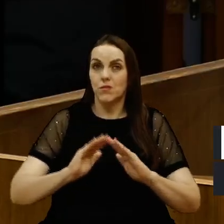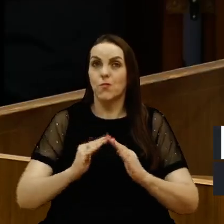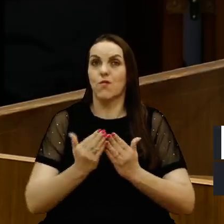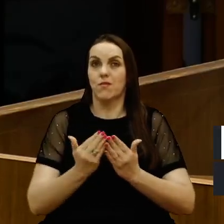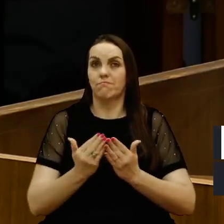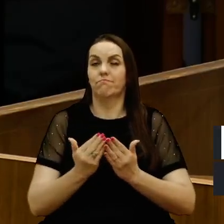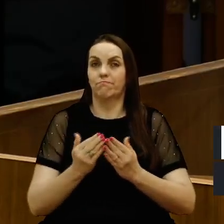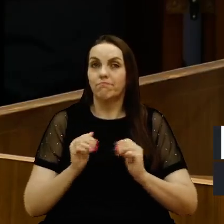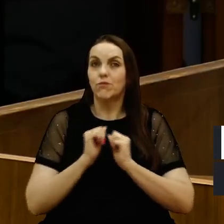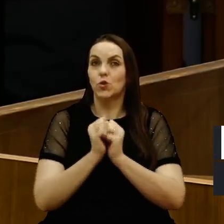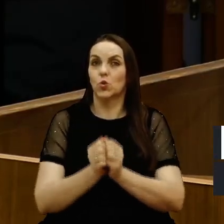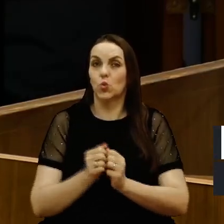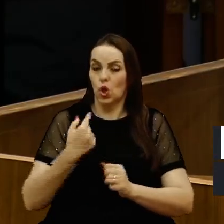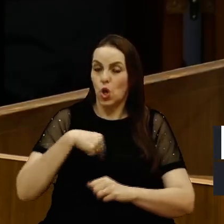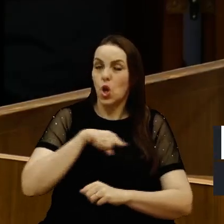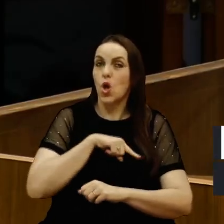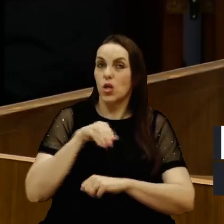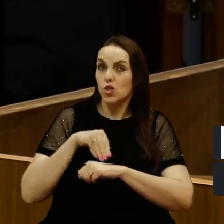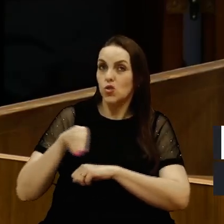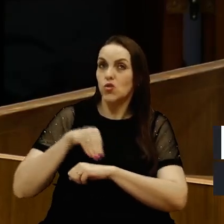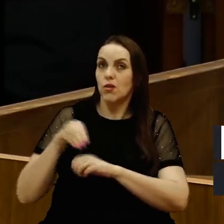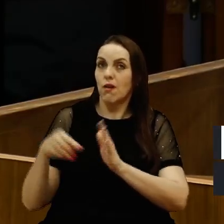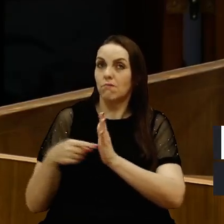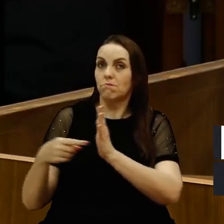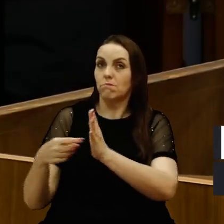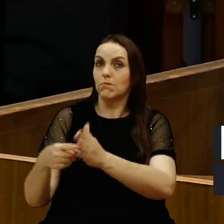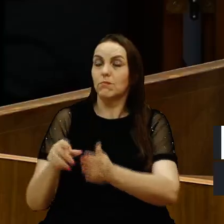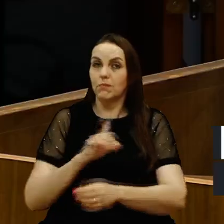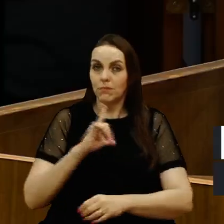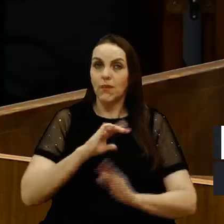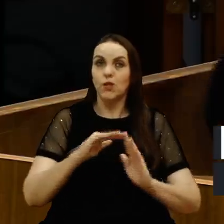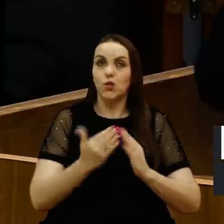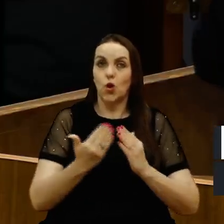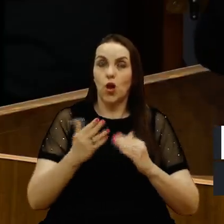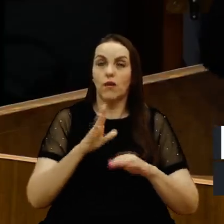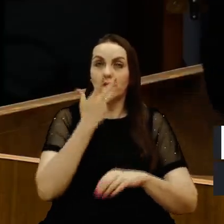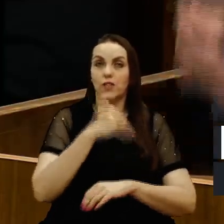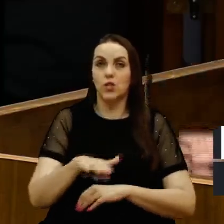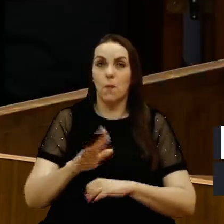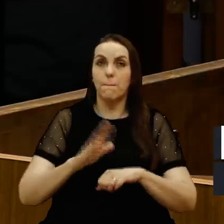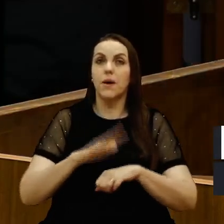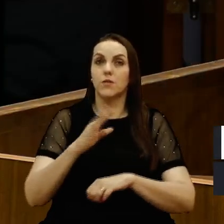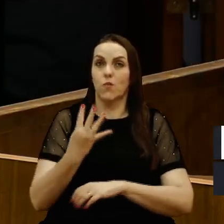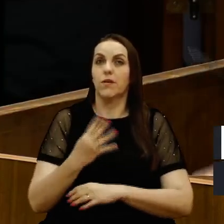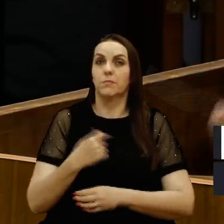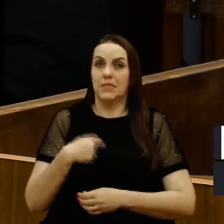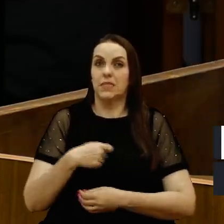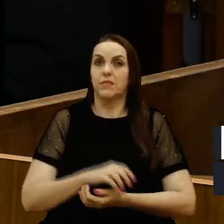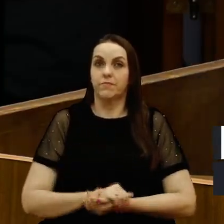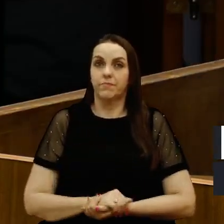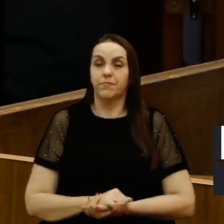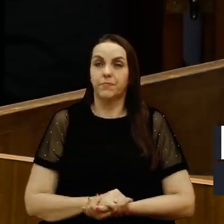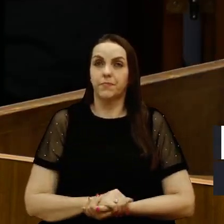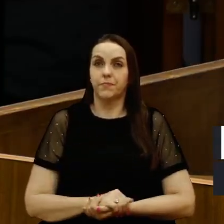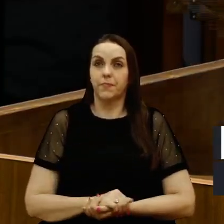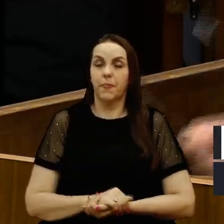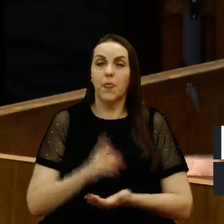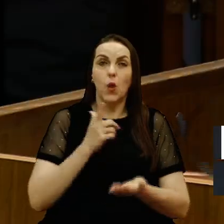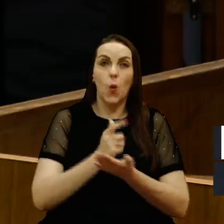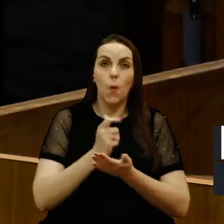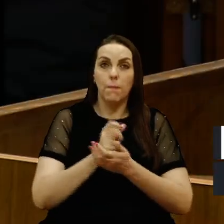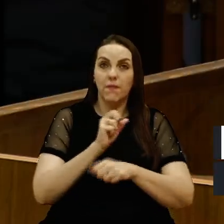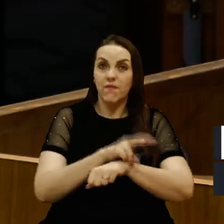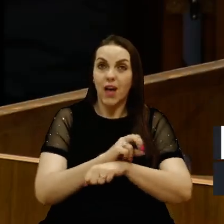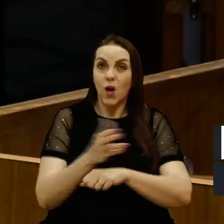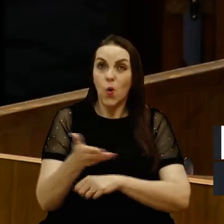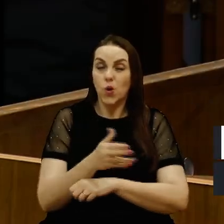juntamente com as nossas indicações, mais 4 escolas de educação infantil. Até porque uma compra de vaga hoje deve